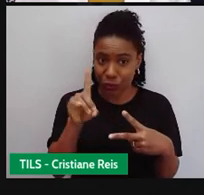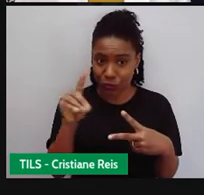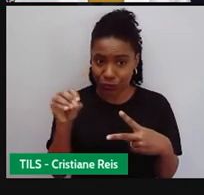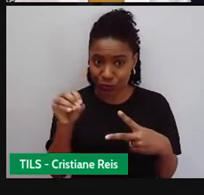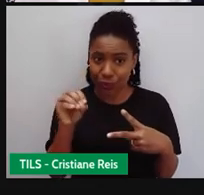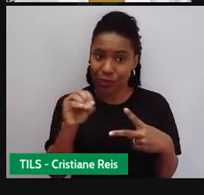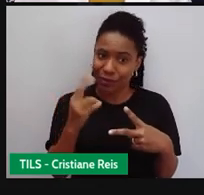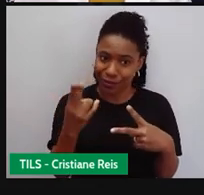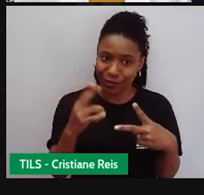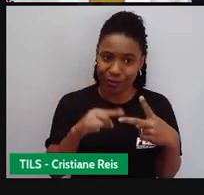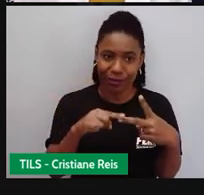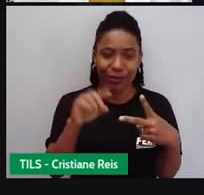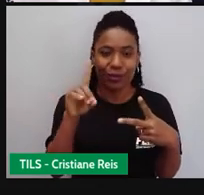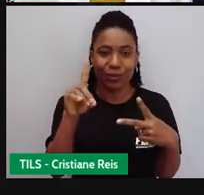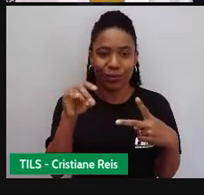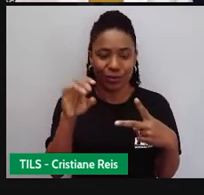us